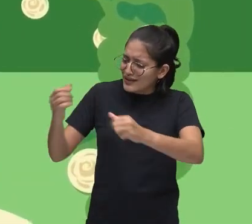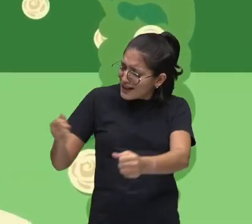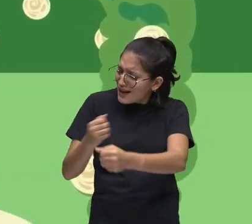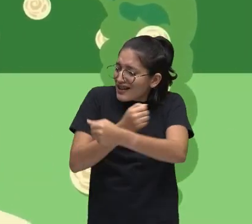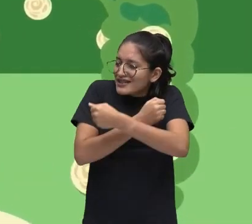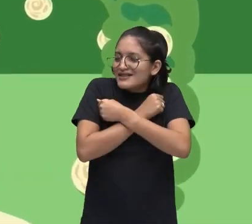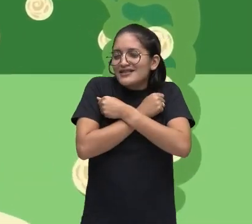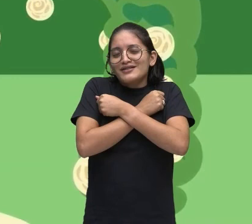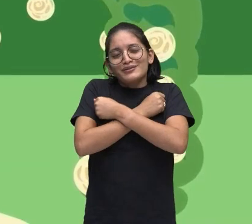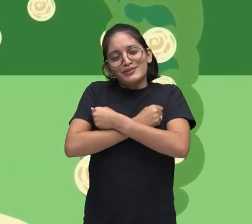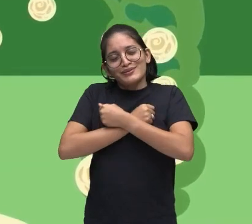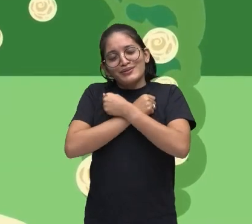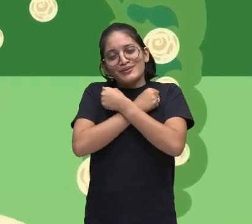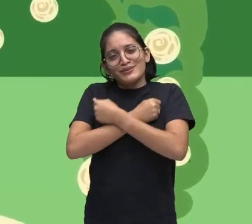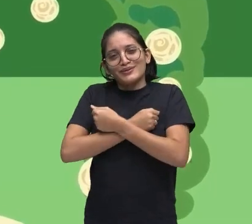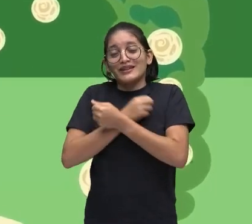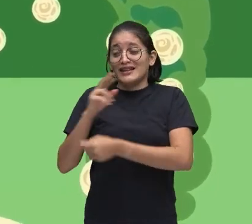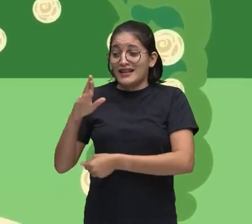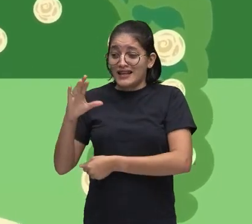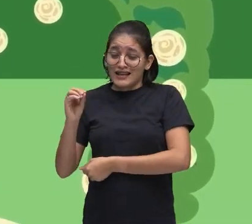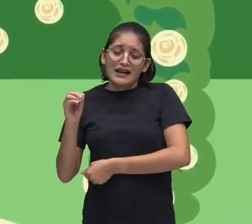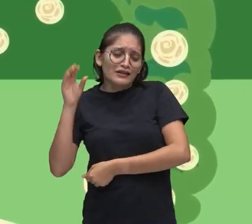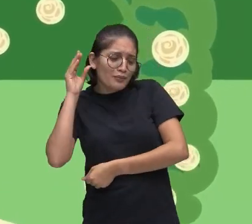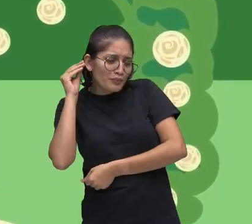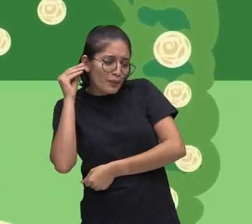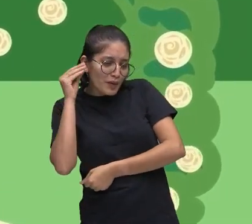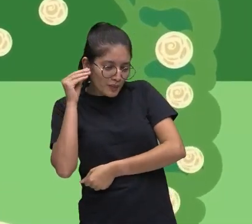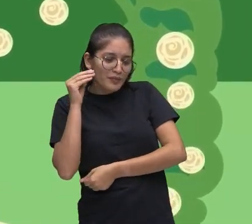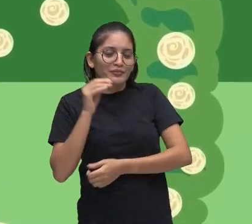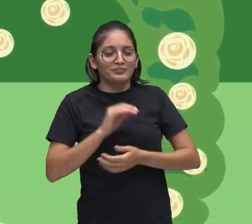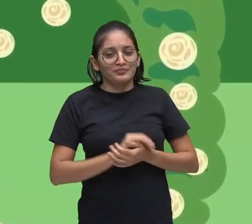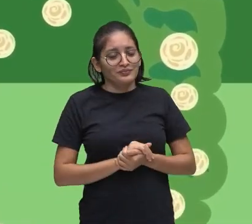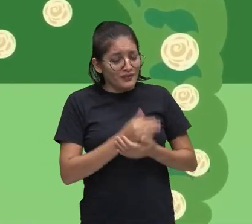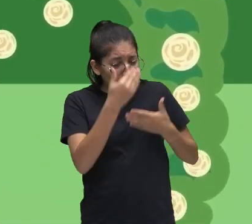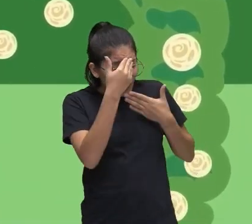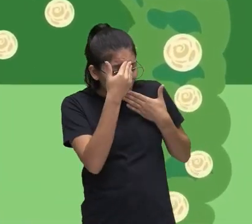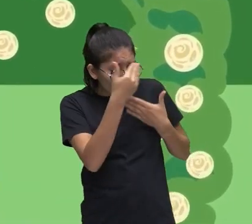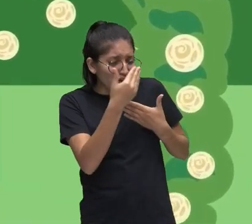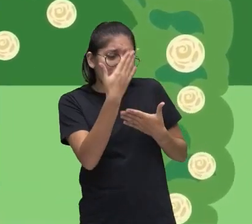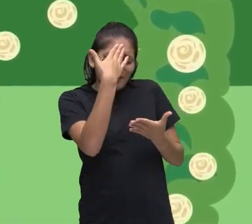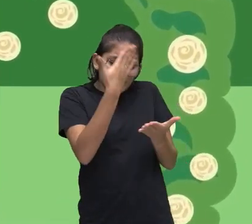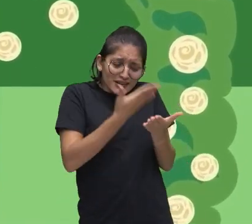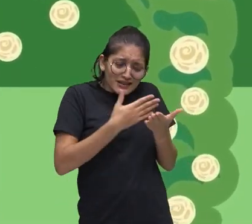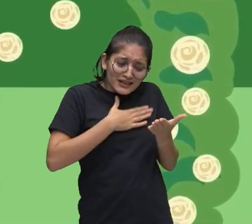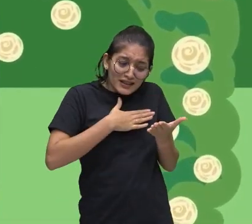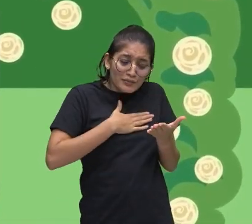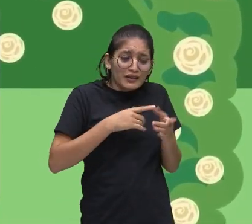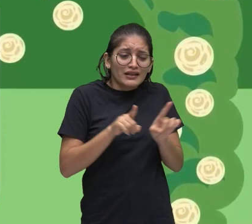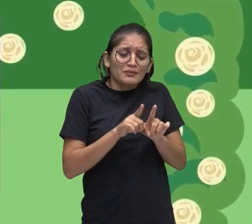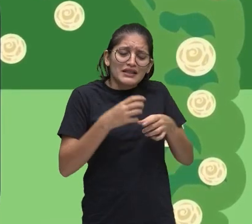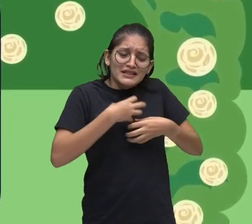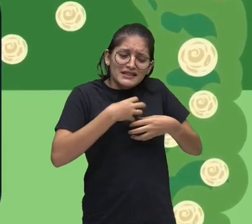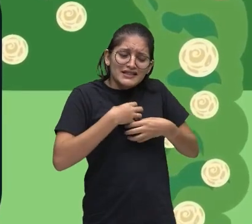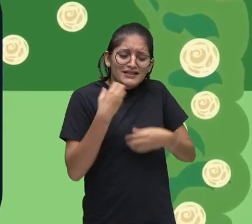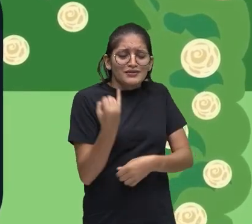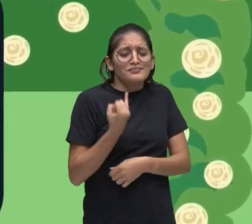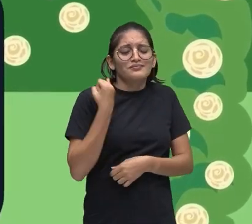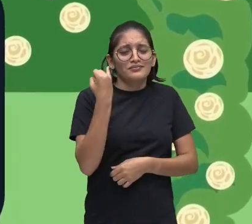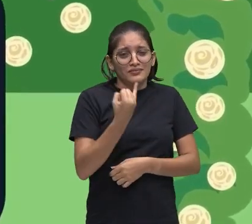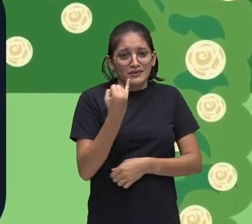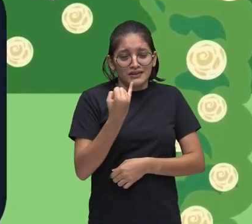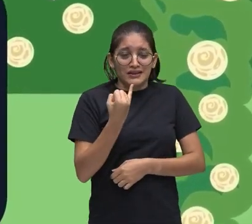abraçaram-se longamente e Ricardo disse-lhe ao ouvido: Obrigado por acreditar em mim e me fazer sentir